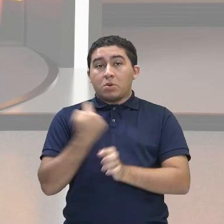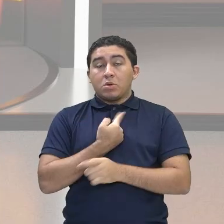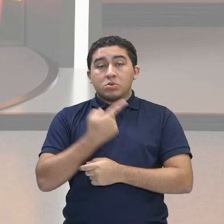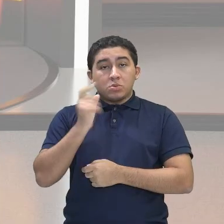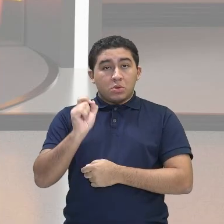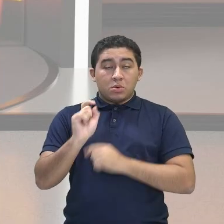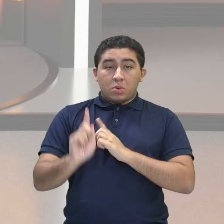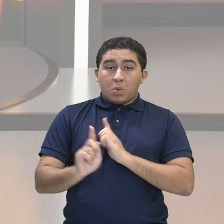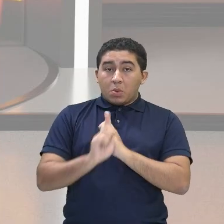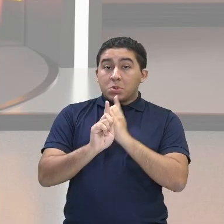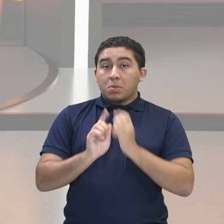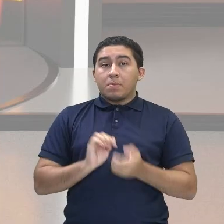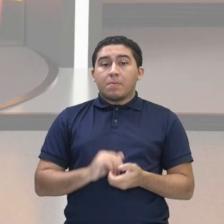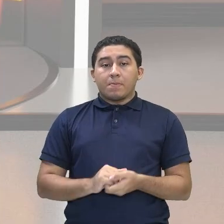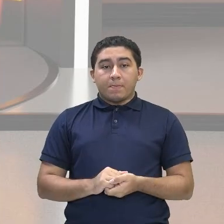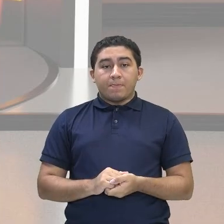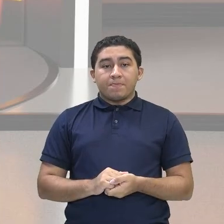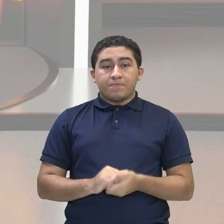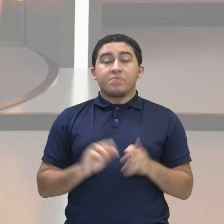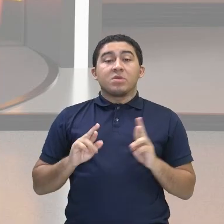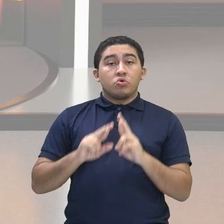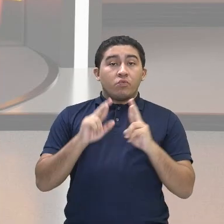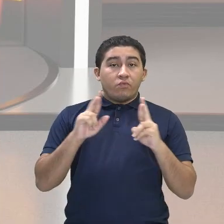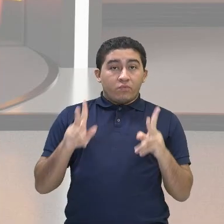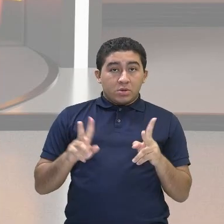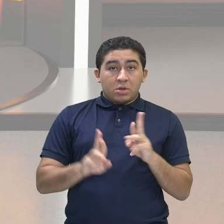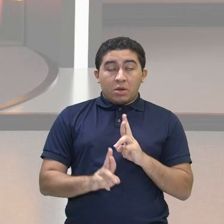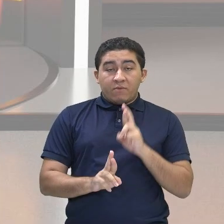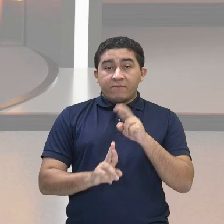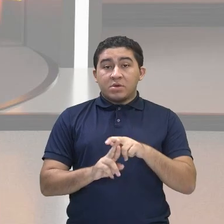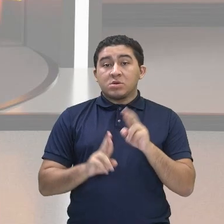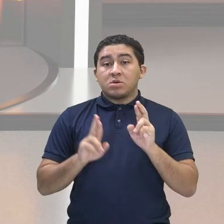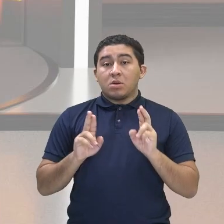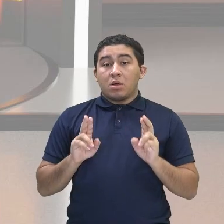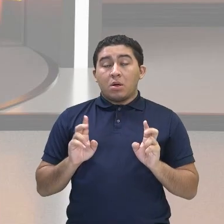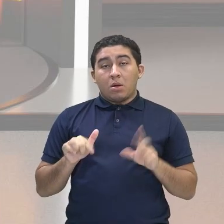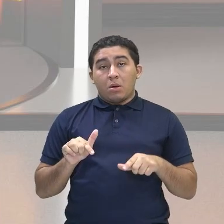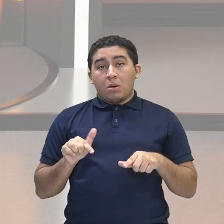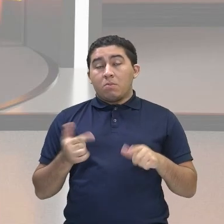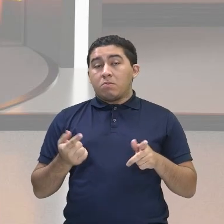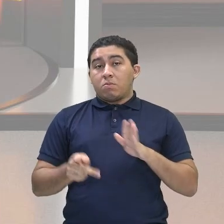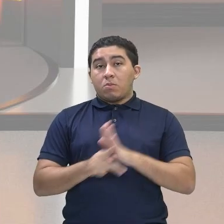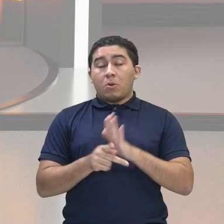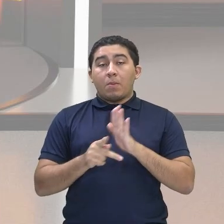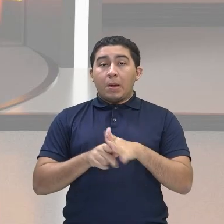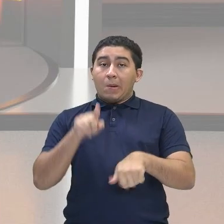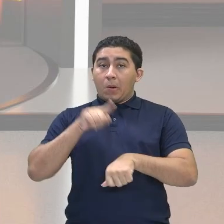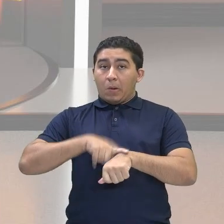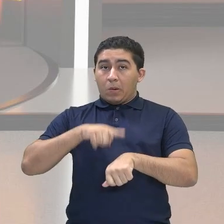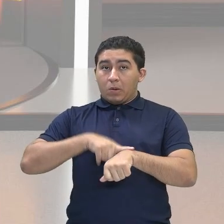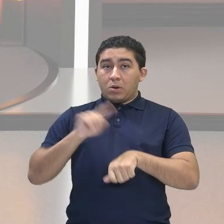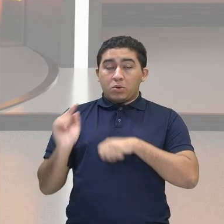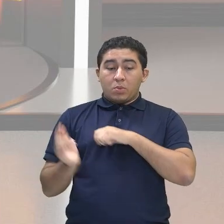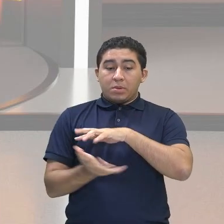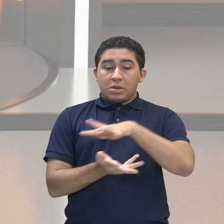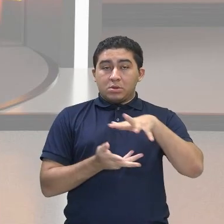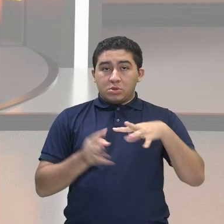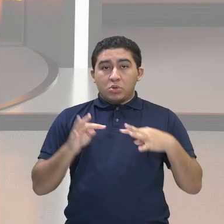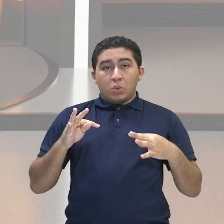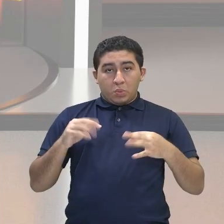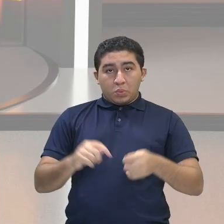encontrar o quê? A diferença com relação aí ao horário do nosso planeta, tá